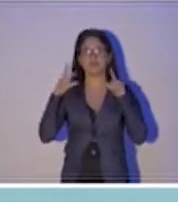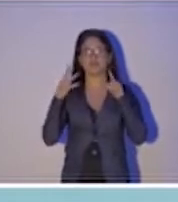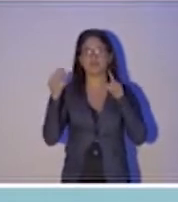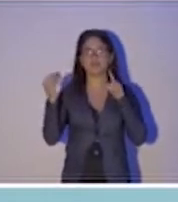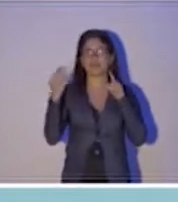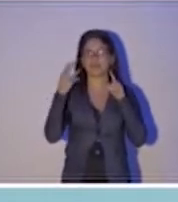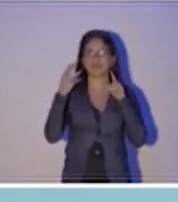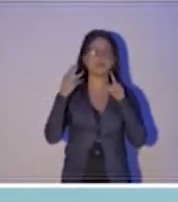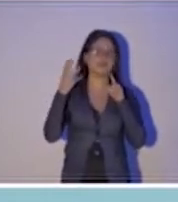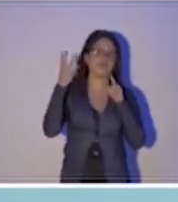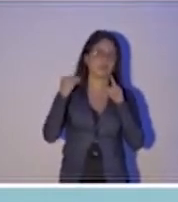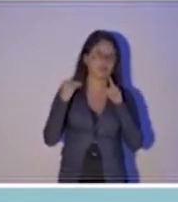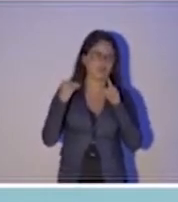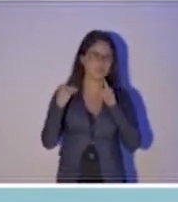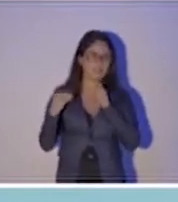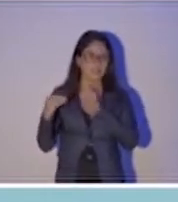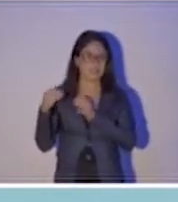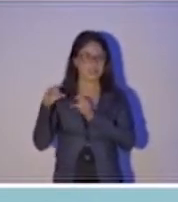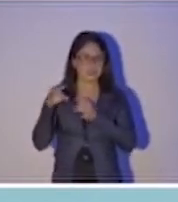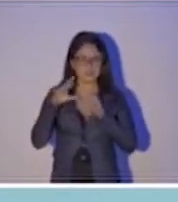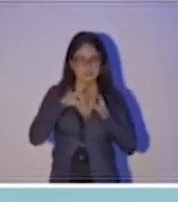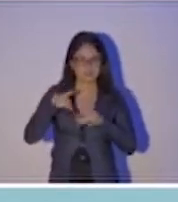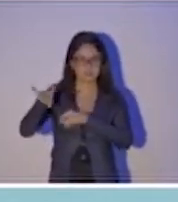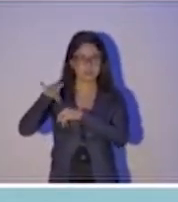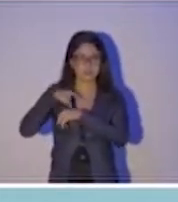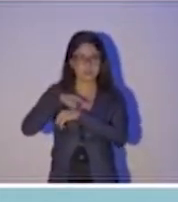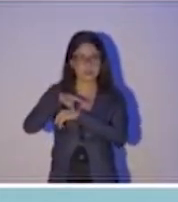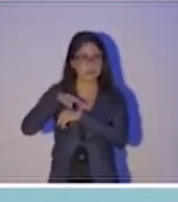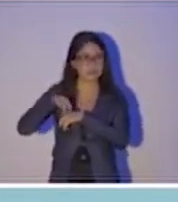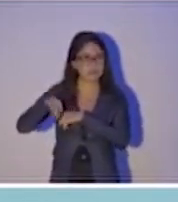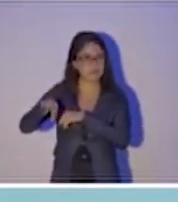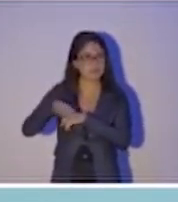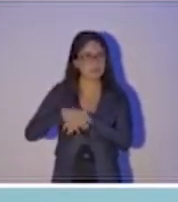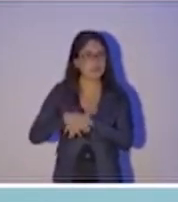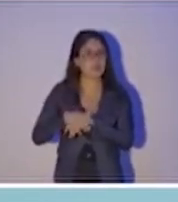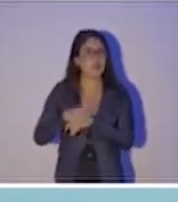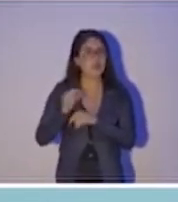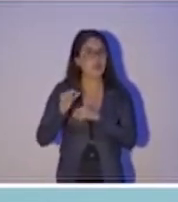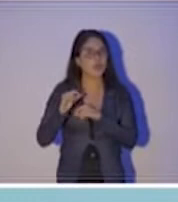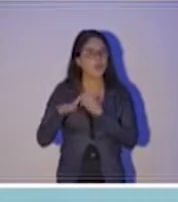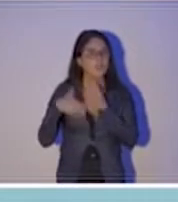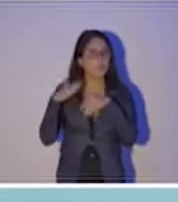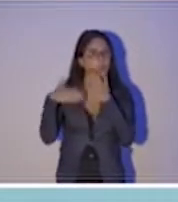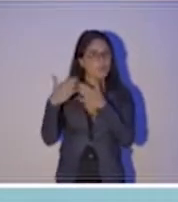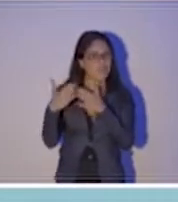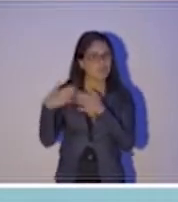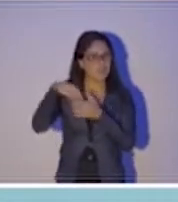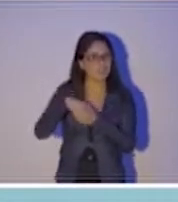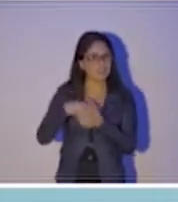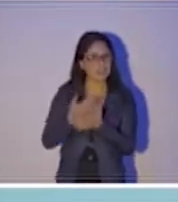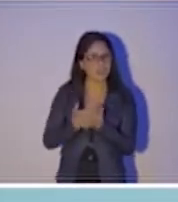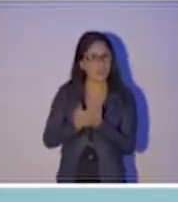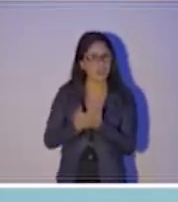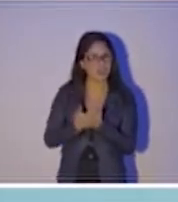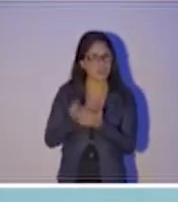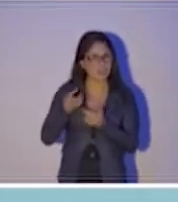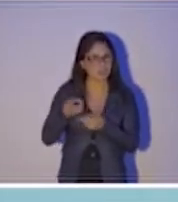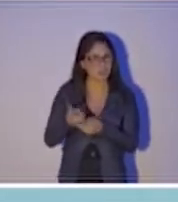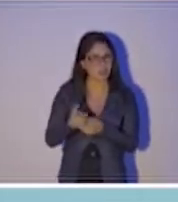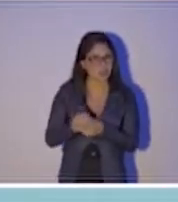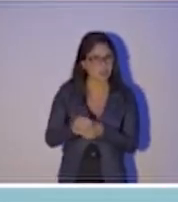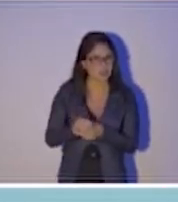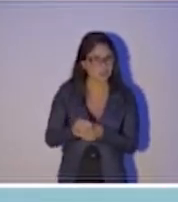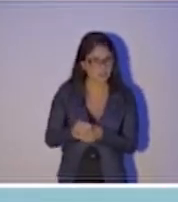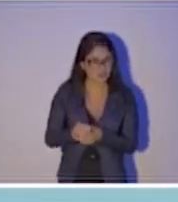Temos imagens. São tão frequentes, não temos, né? Ainda bem, era um meme basicamente o